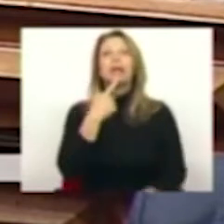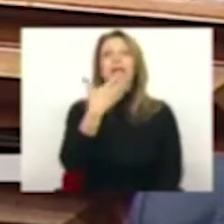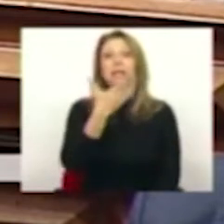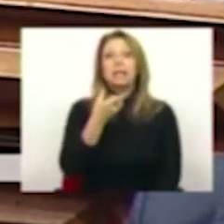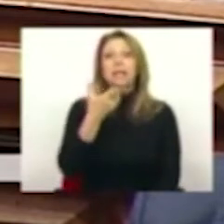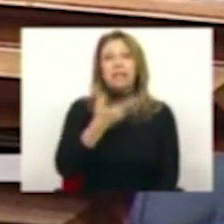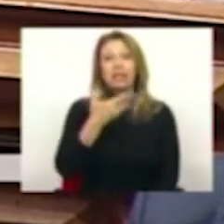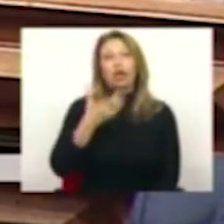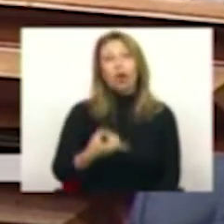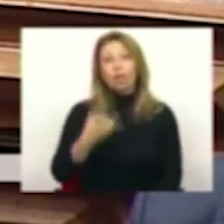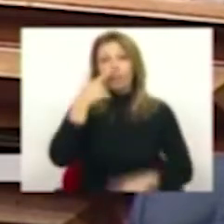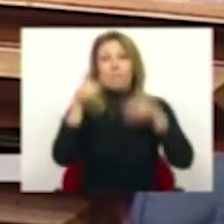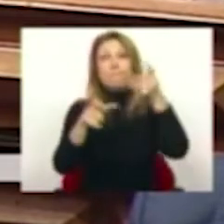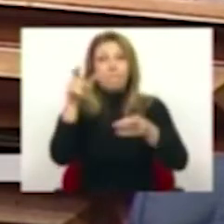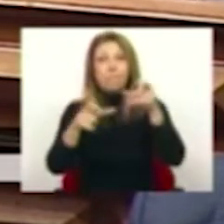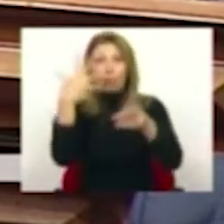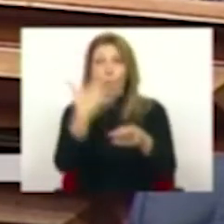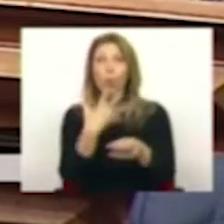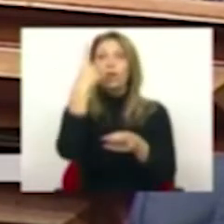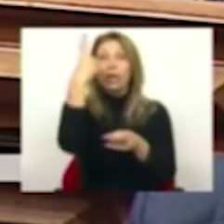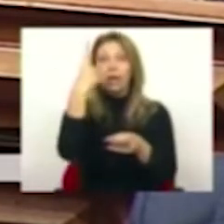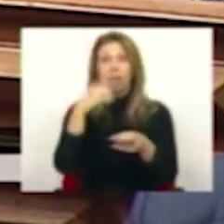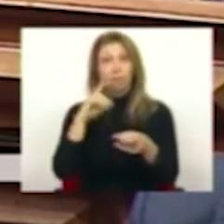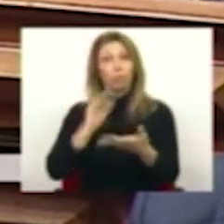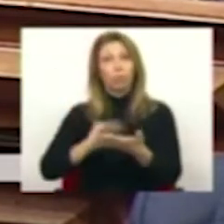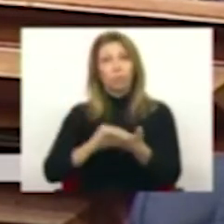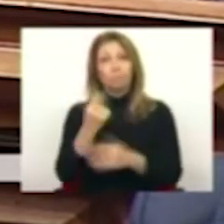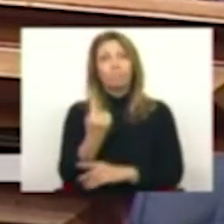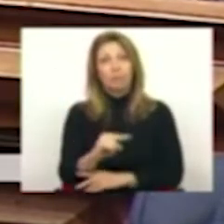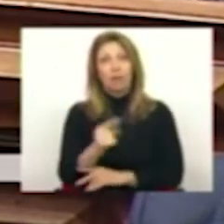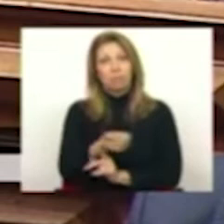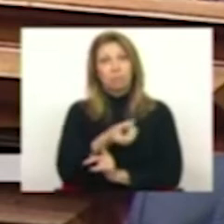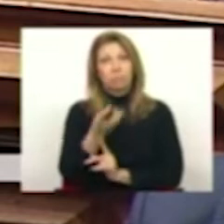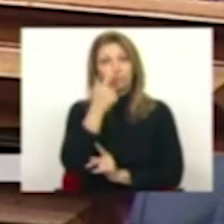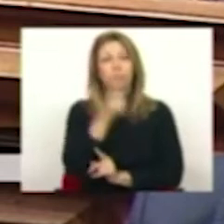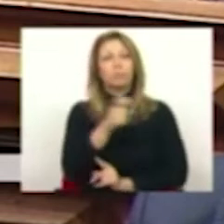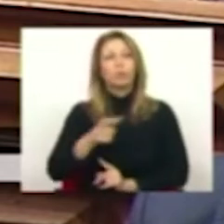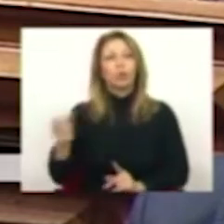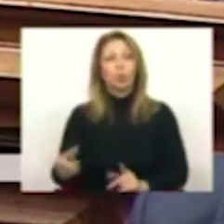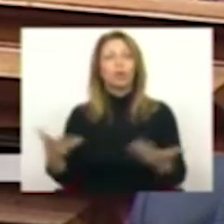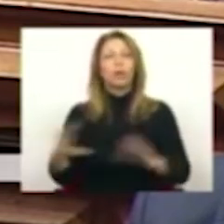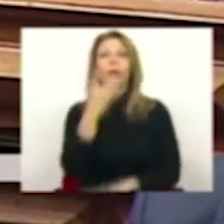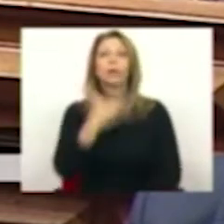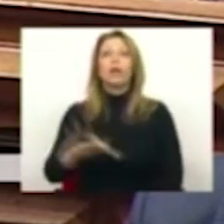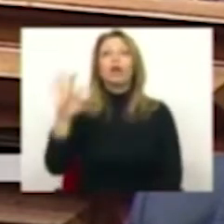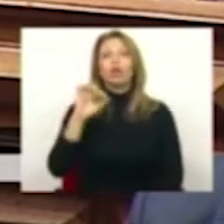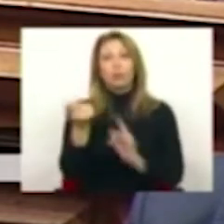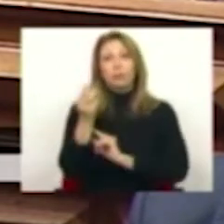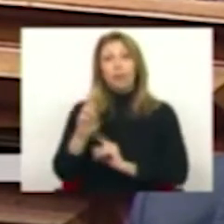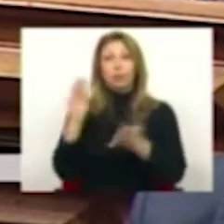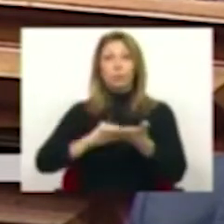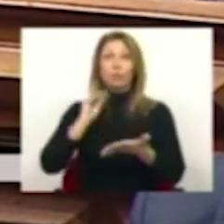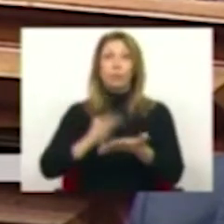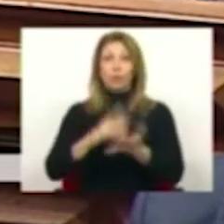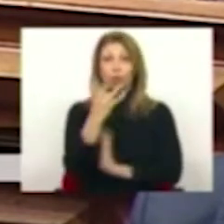por dia em situação de pobreza. Atingimos em 2018 a taxa de risco de pobreza e o nível de desigualdade